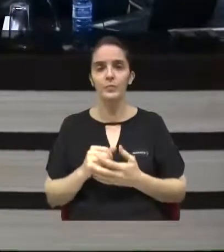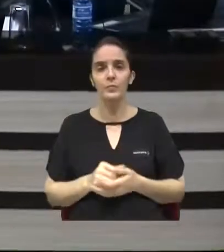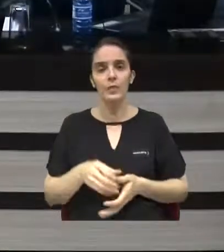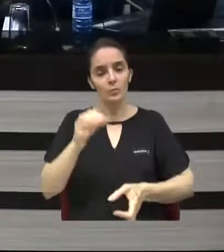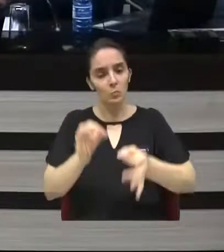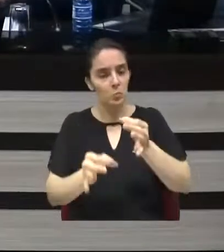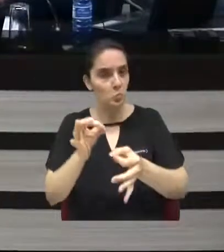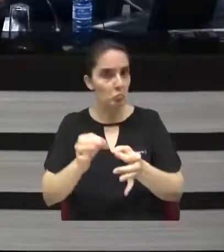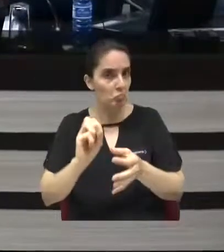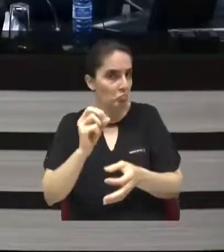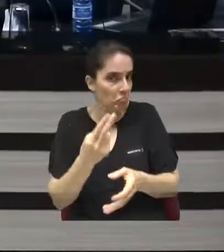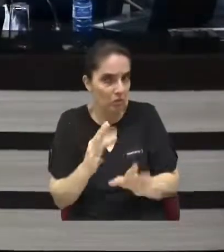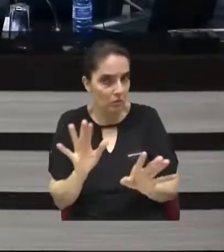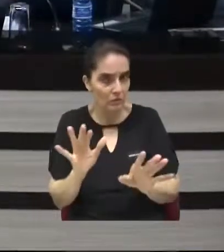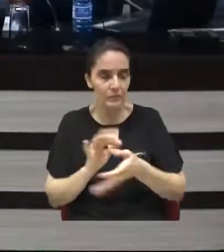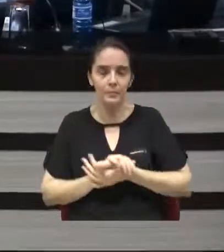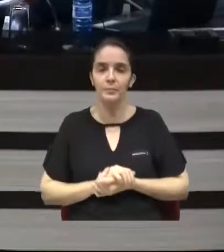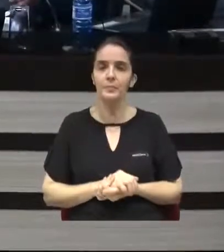julgamento.